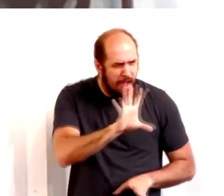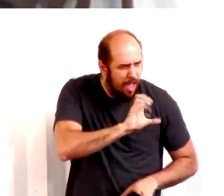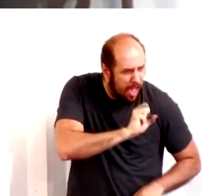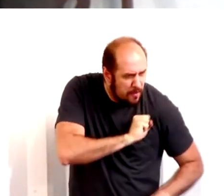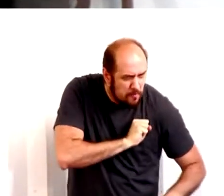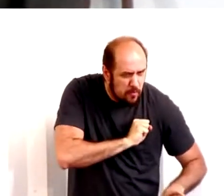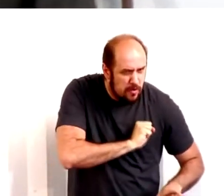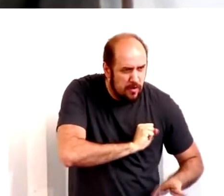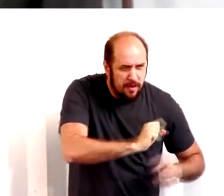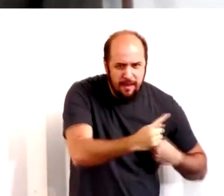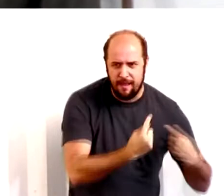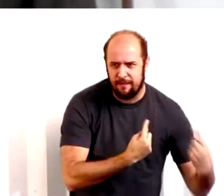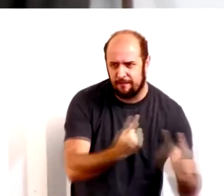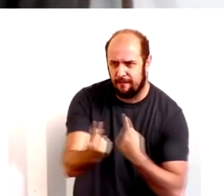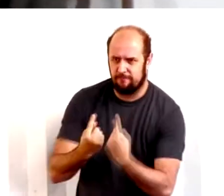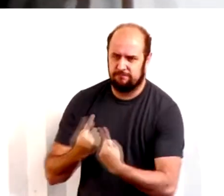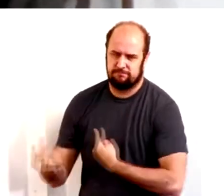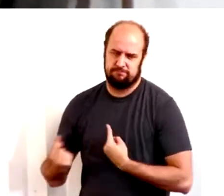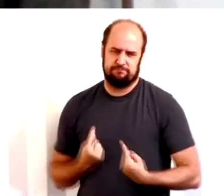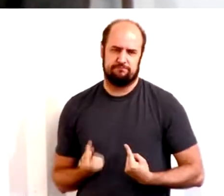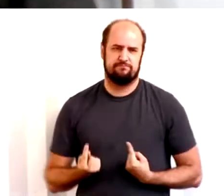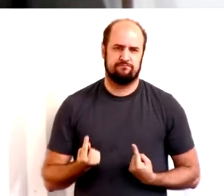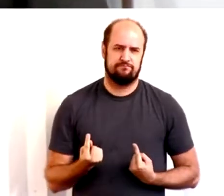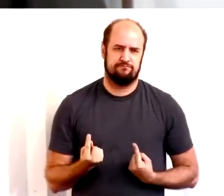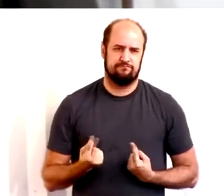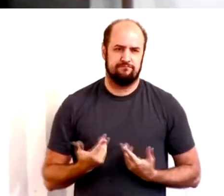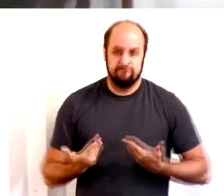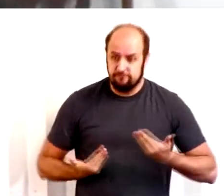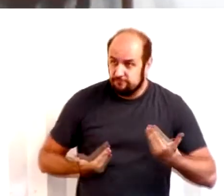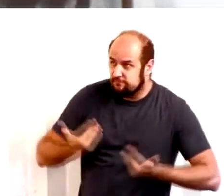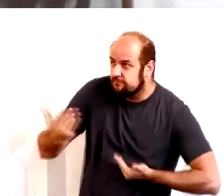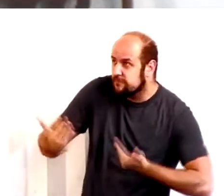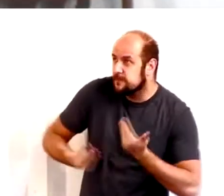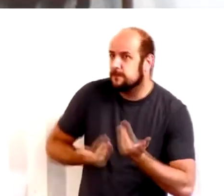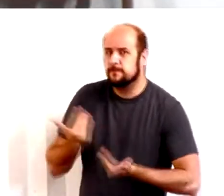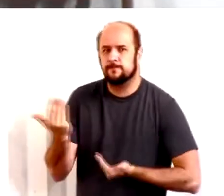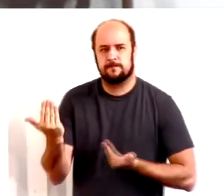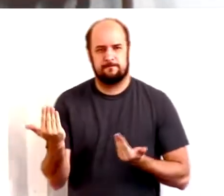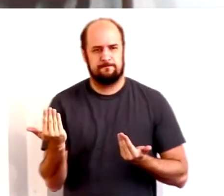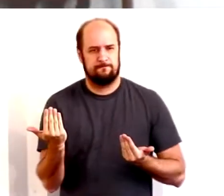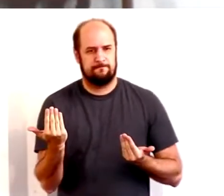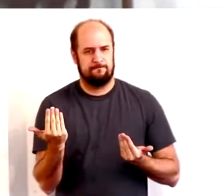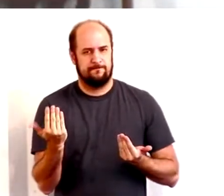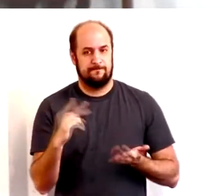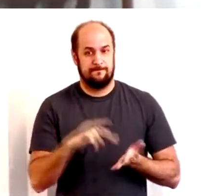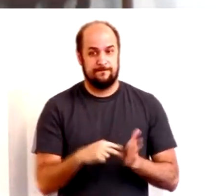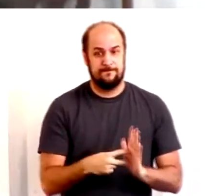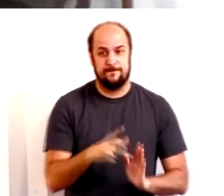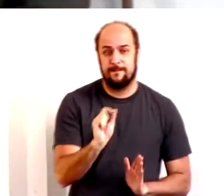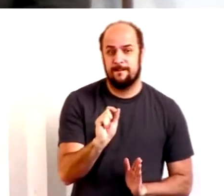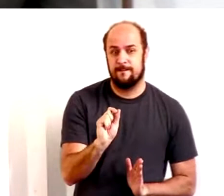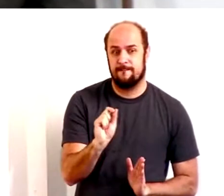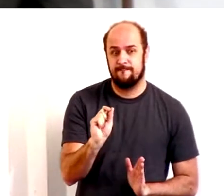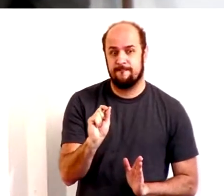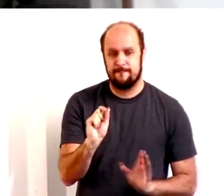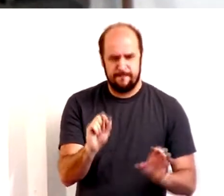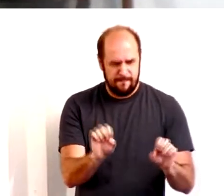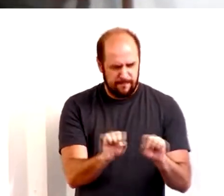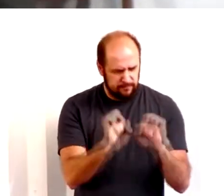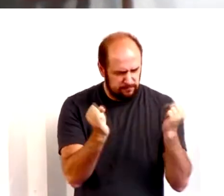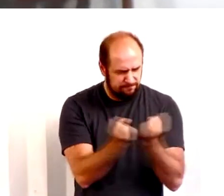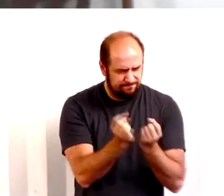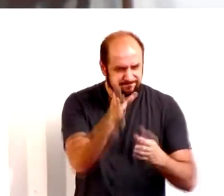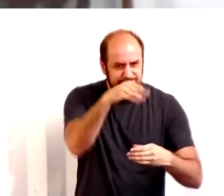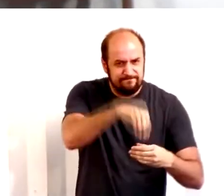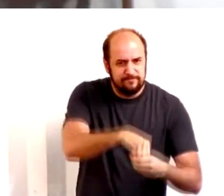para com os outros. Ser servo é estar dentro de uma comunidade. Ser servo